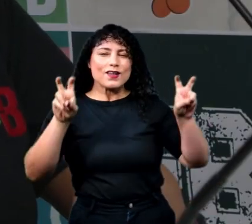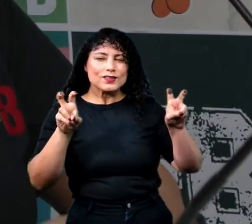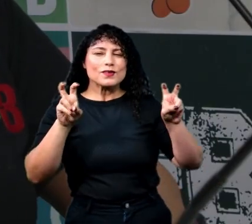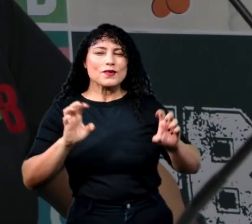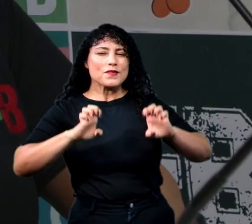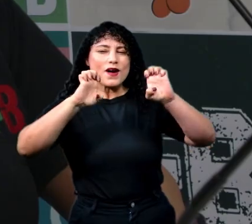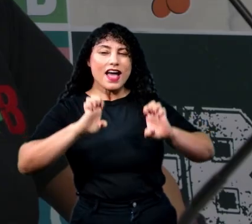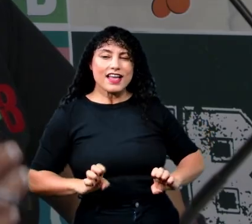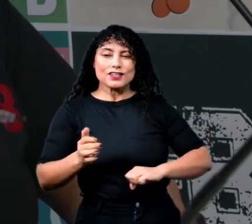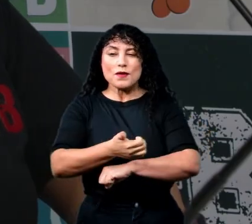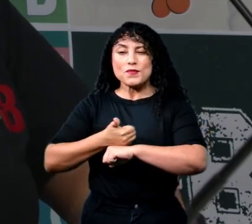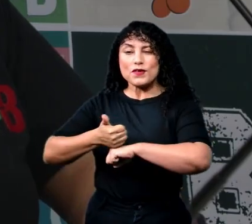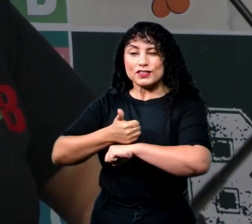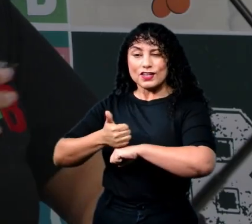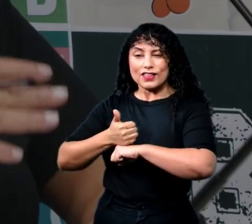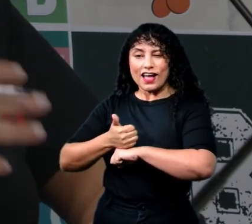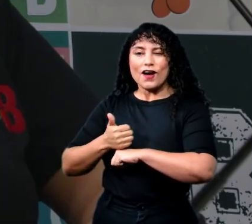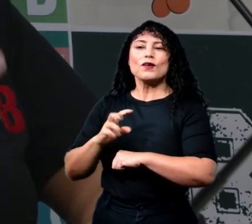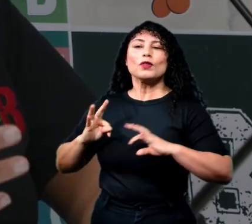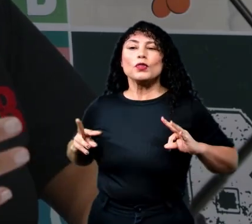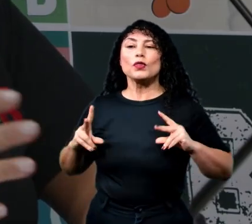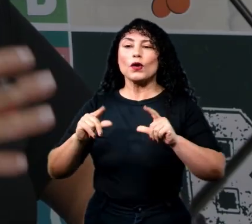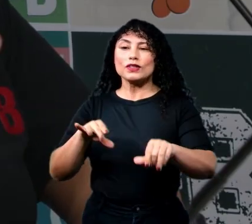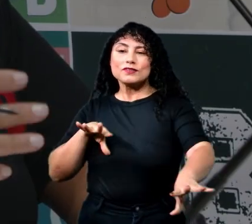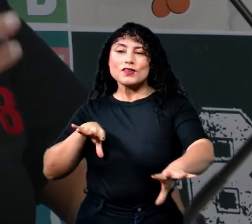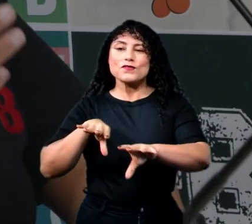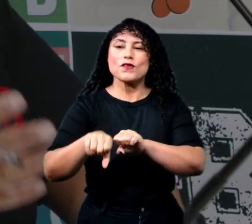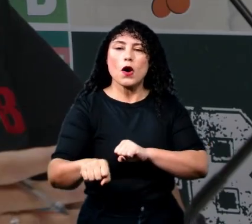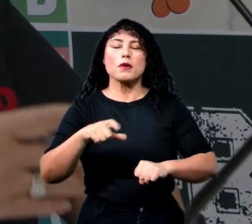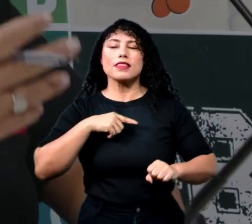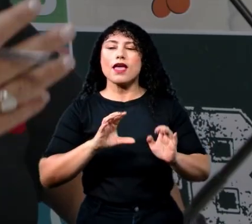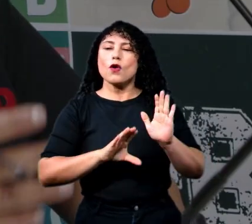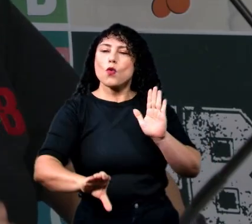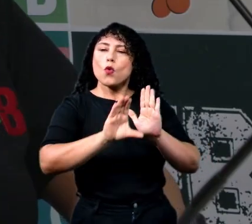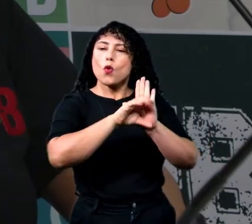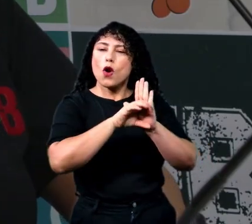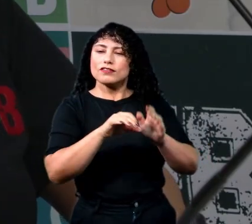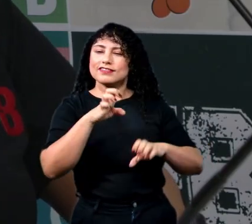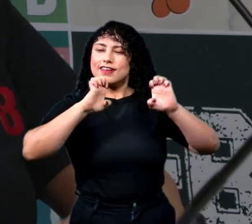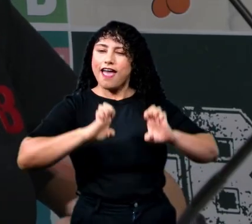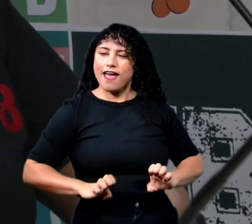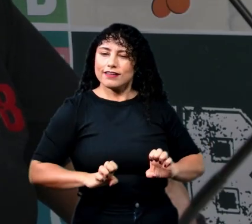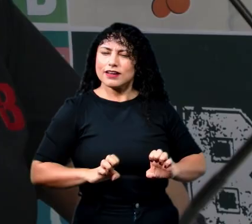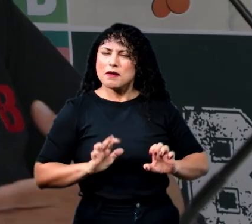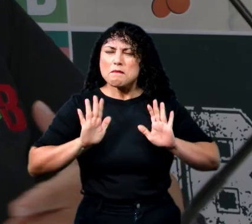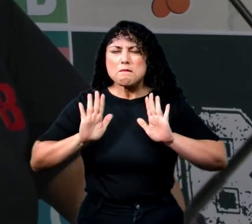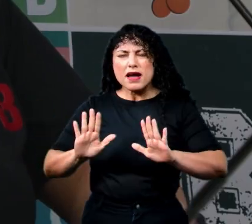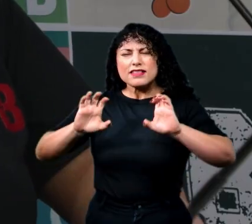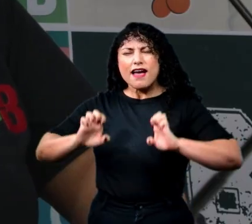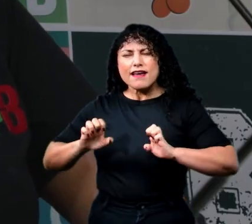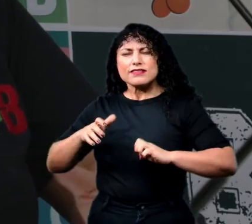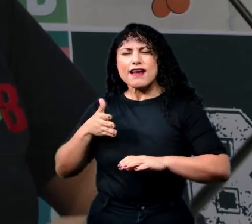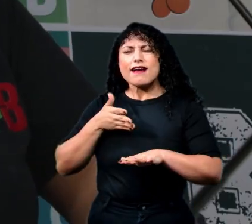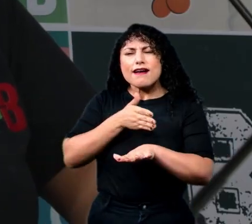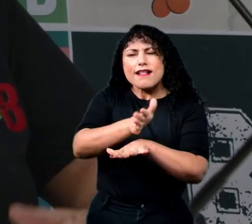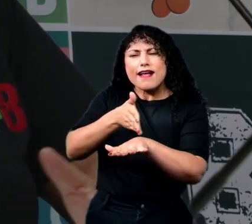profissional da nossa profissão, né? Todo mundo que se forma tem lá um código de ética e tal. Mas a ética, ela permeia tudo,